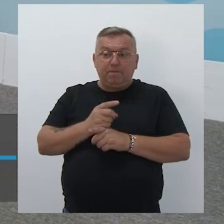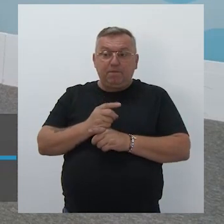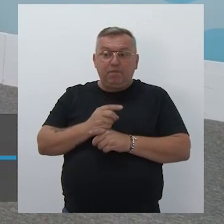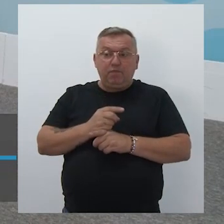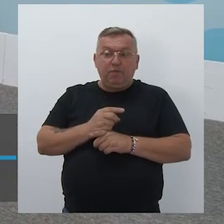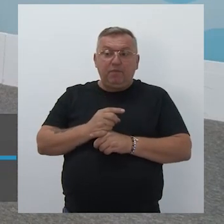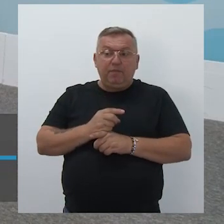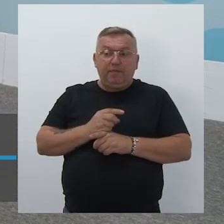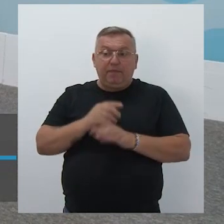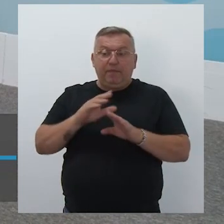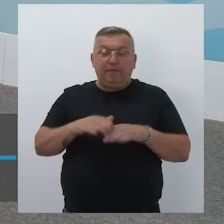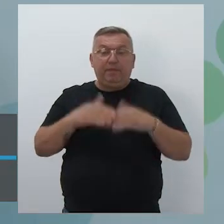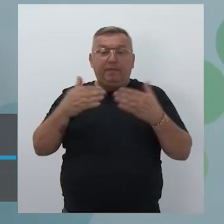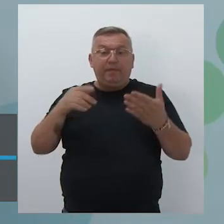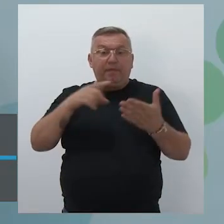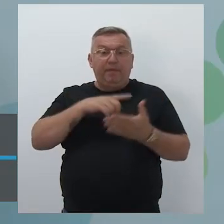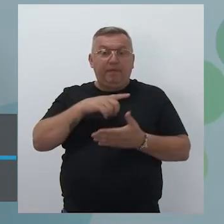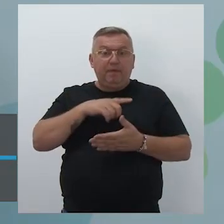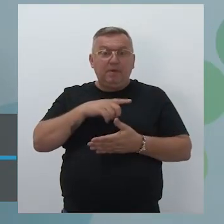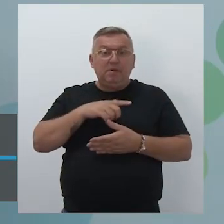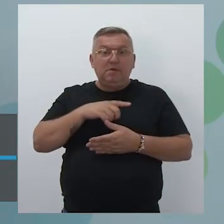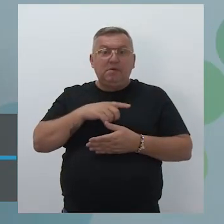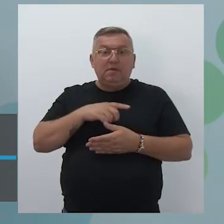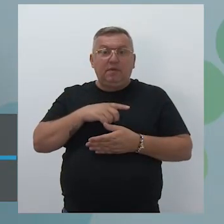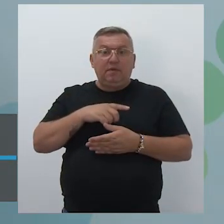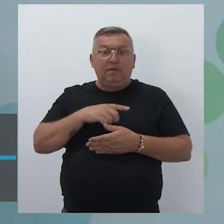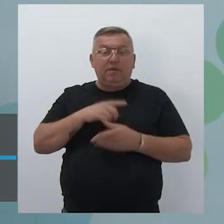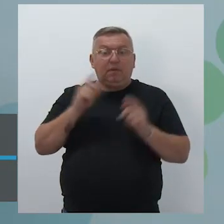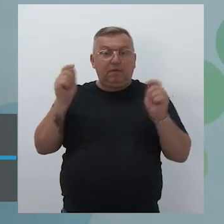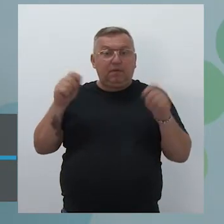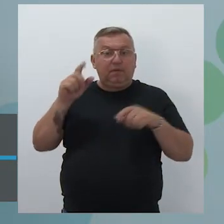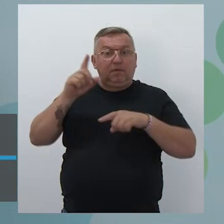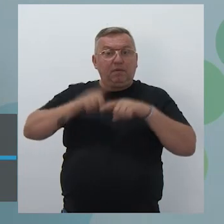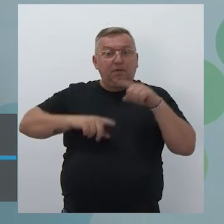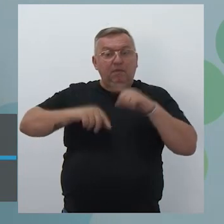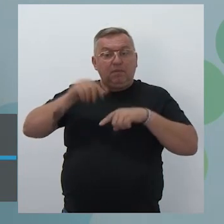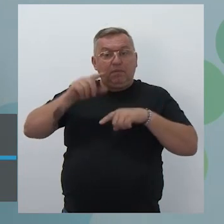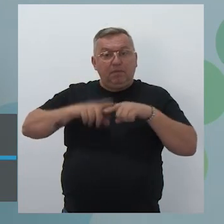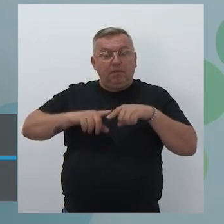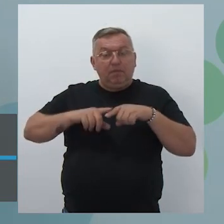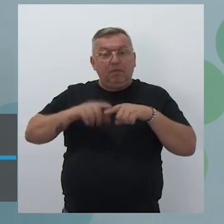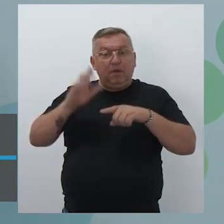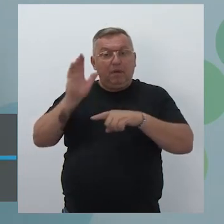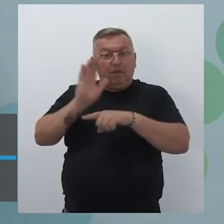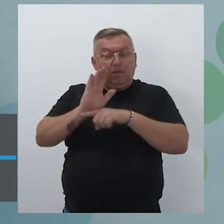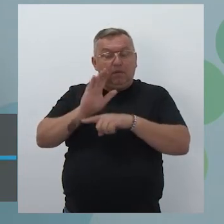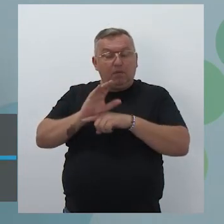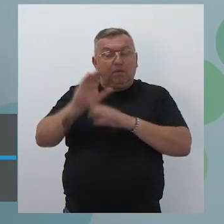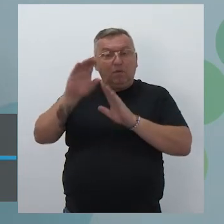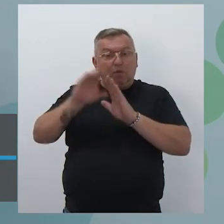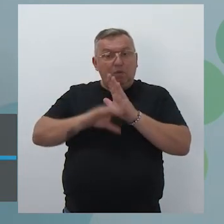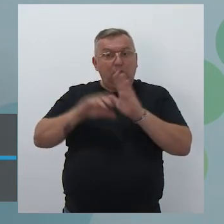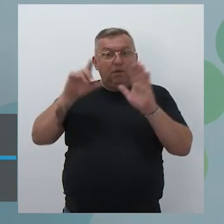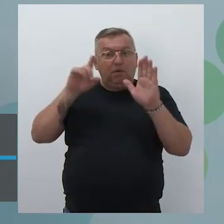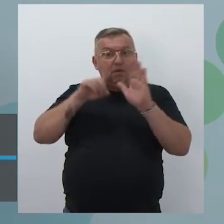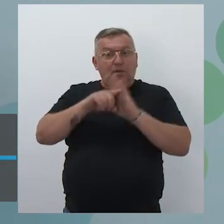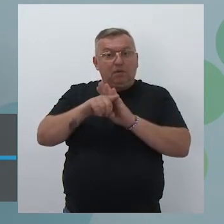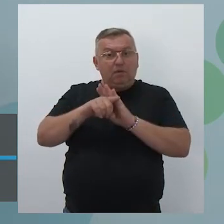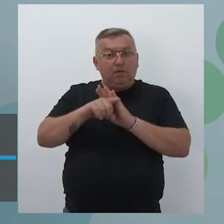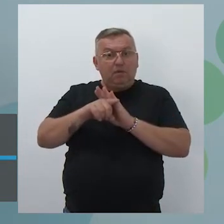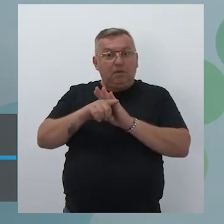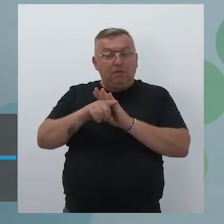ainda, né, quando estiverem de posse dos materiais de apoio ao currículo, essa pergunta